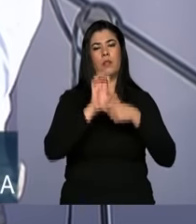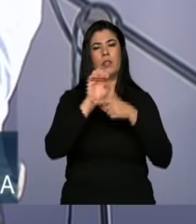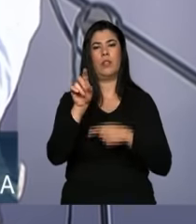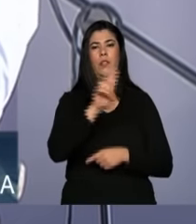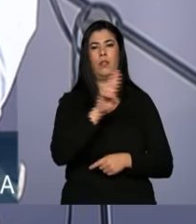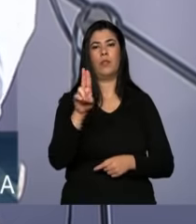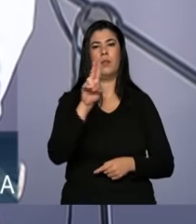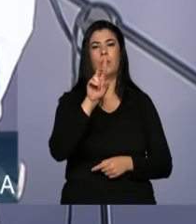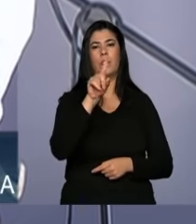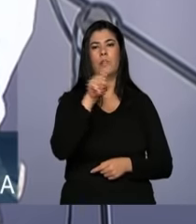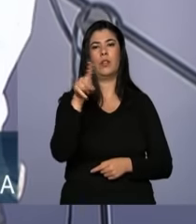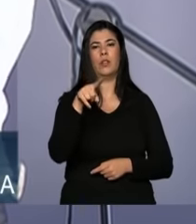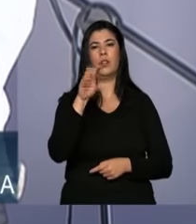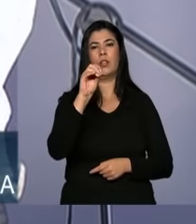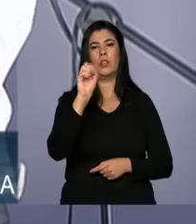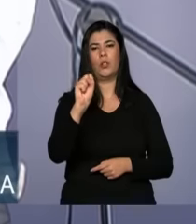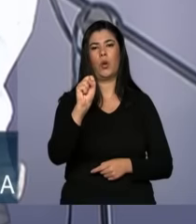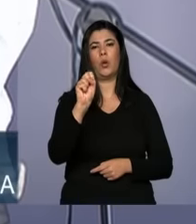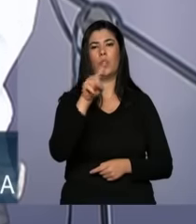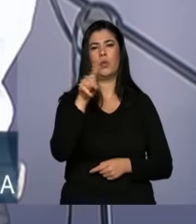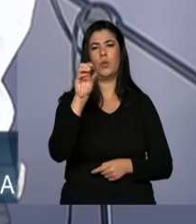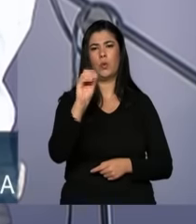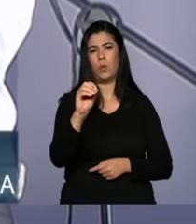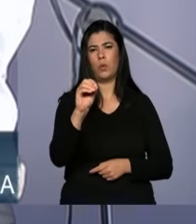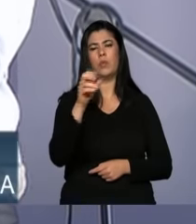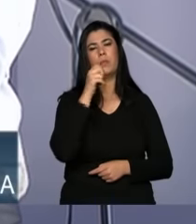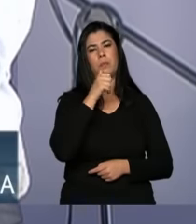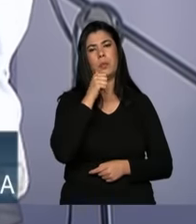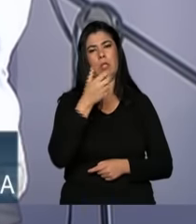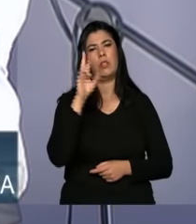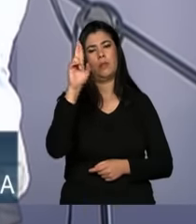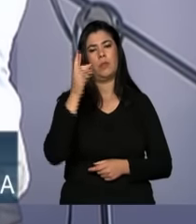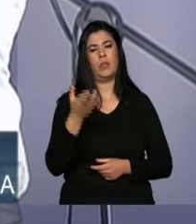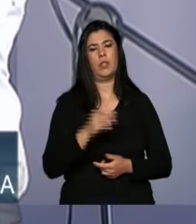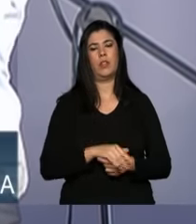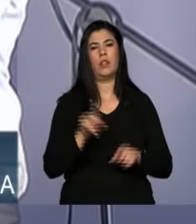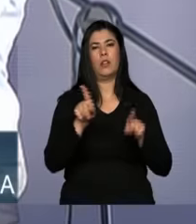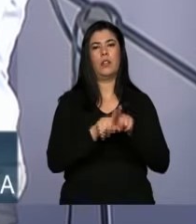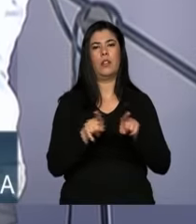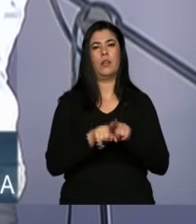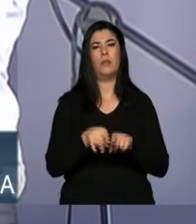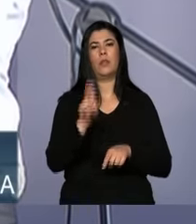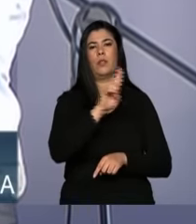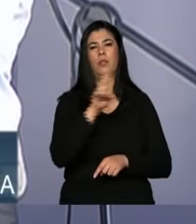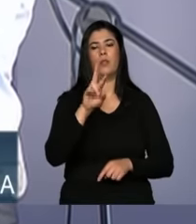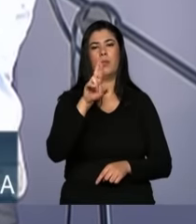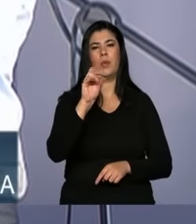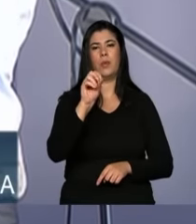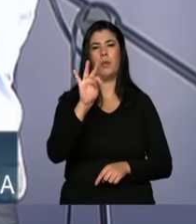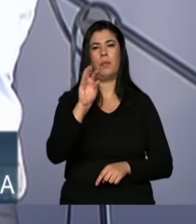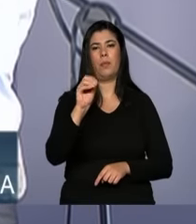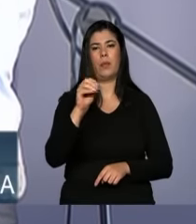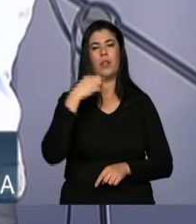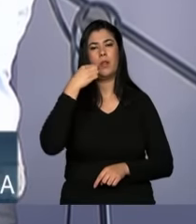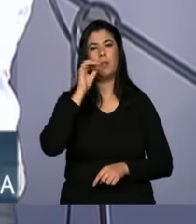Cadê as passamos de palmas para Jó? Jó, deputado estadual. Roberto Carlos, deputada